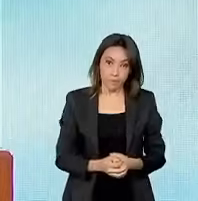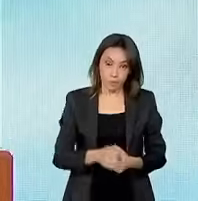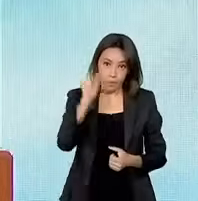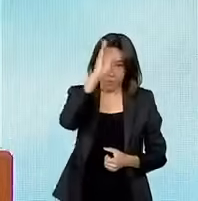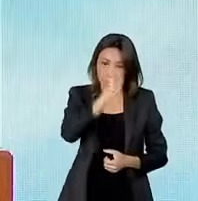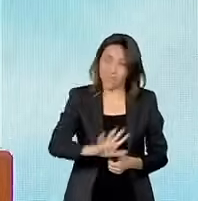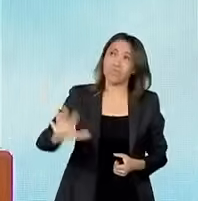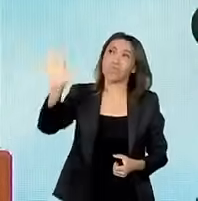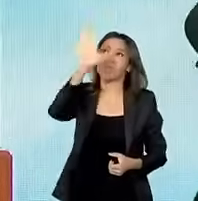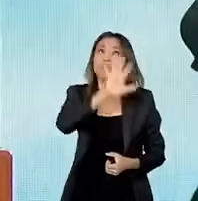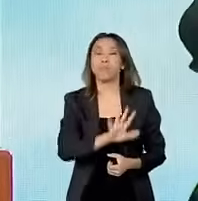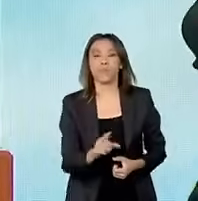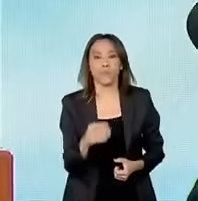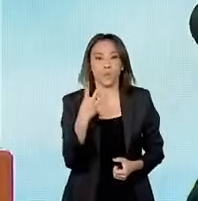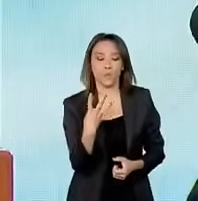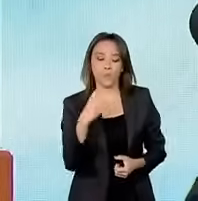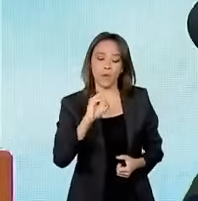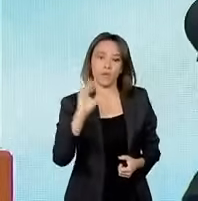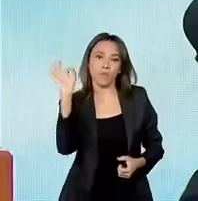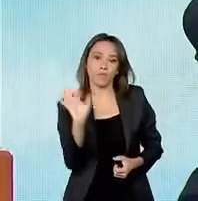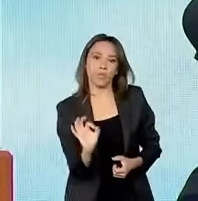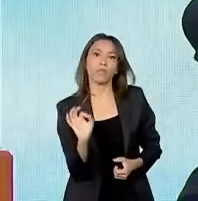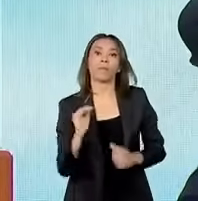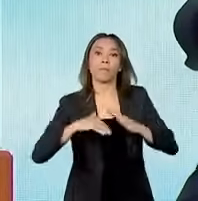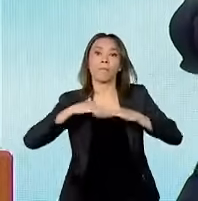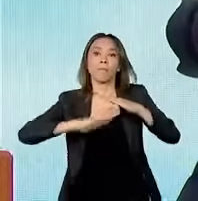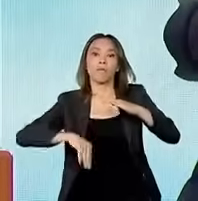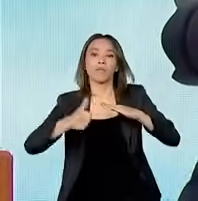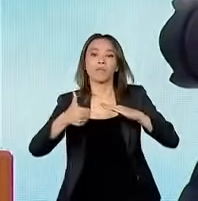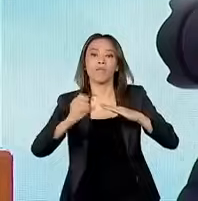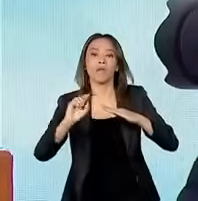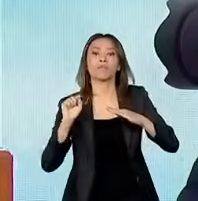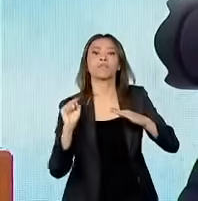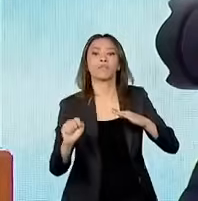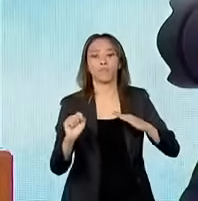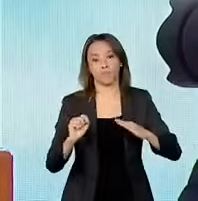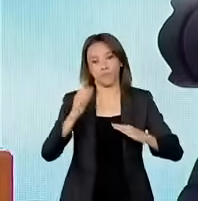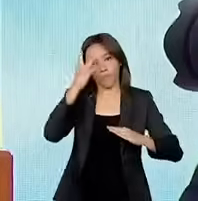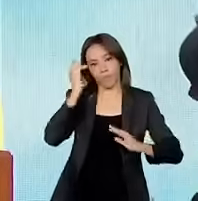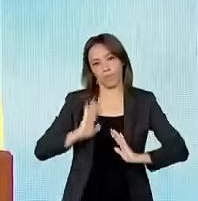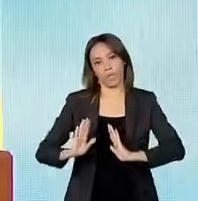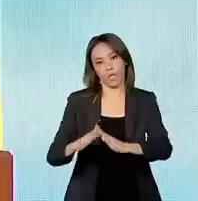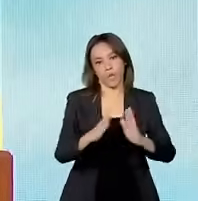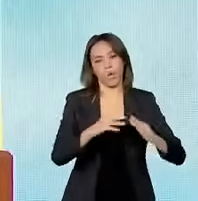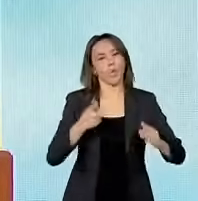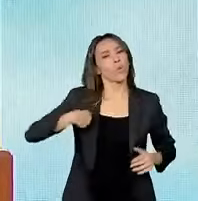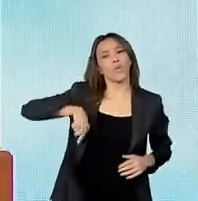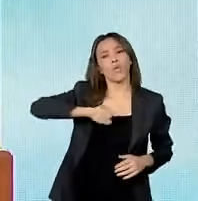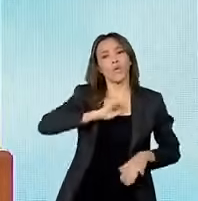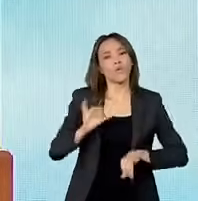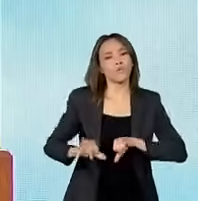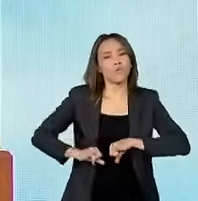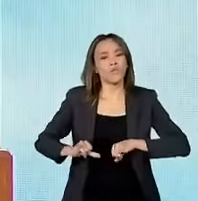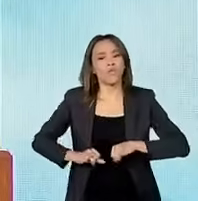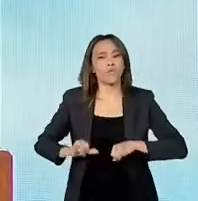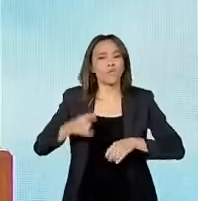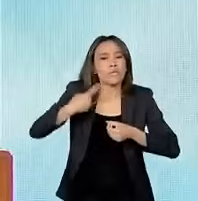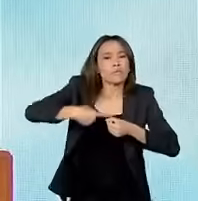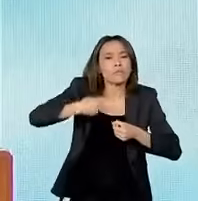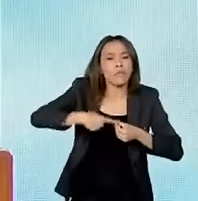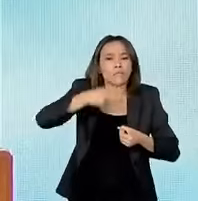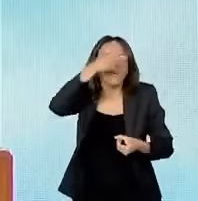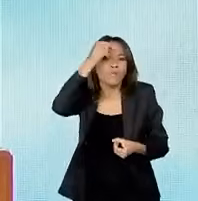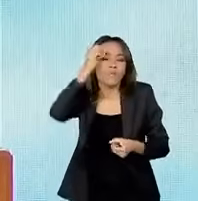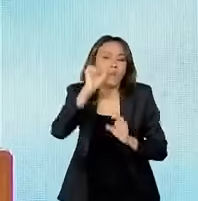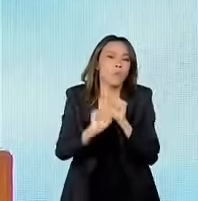país, 40% tem menos de 10 mil habitantes. E o que nós sofremos nos nossos municípios é com